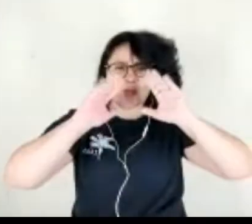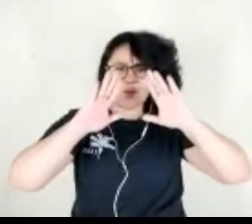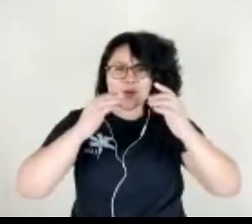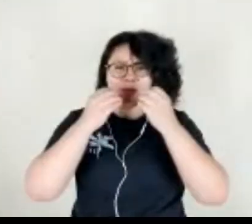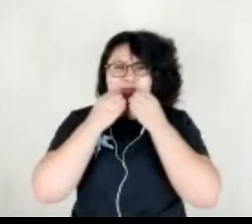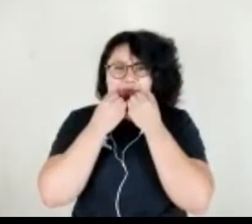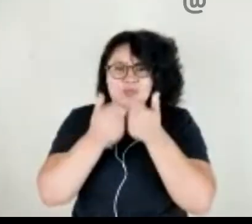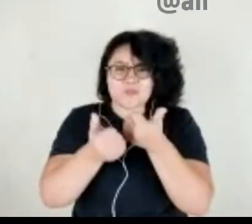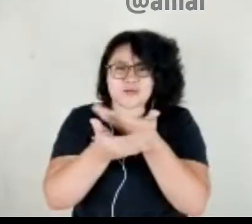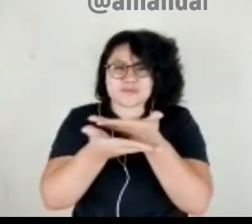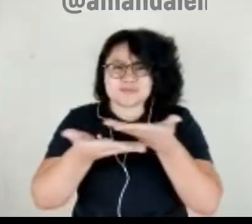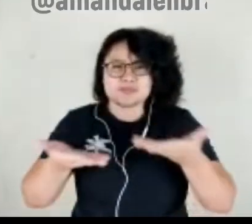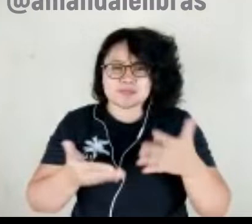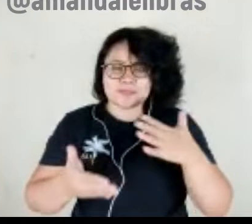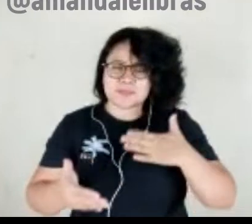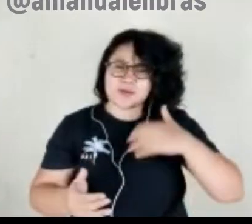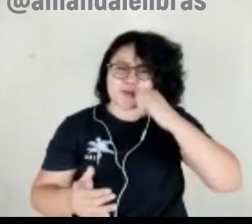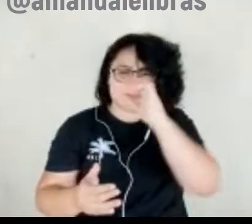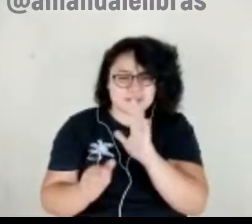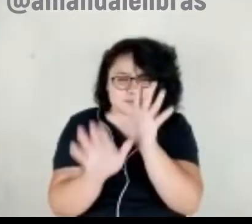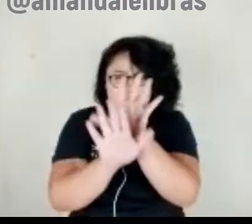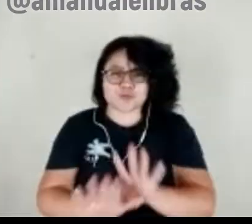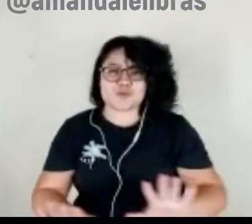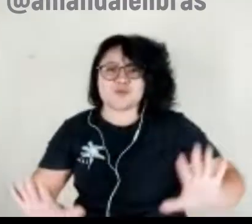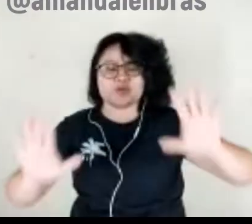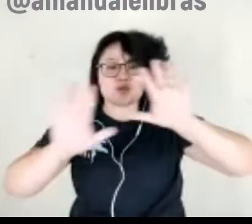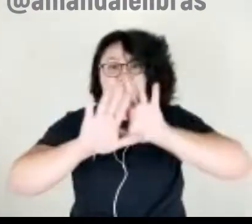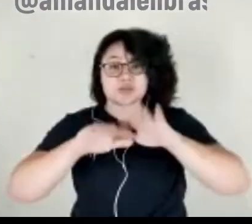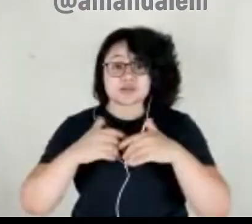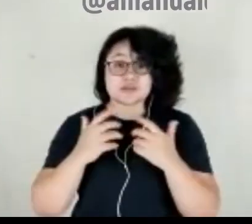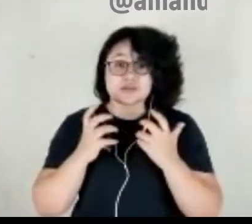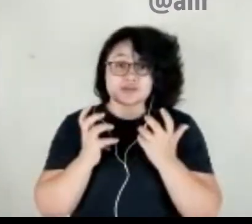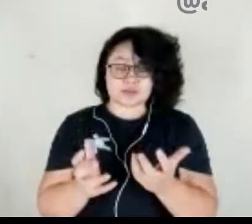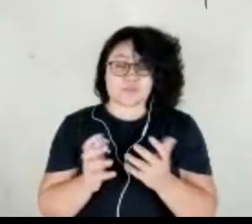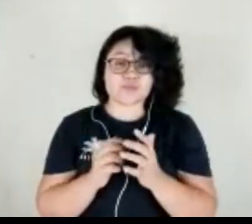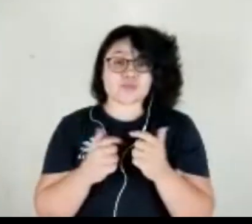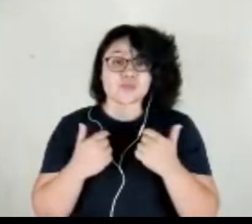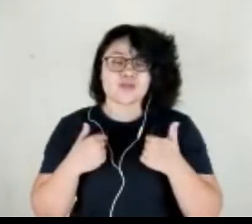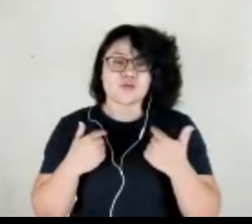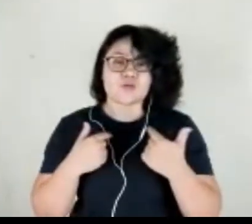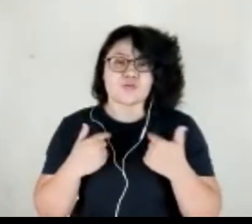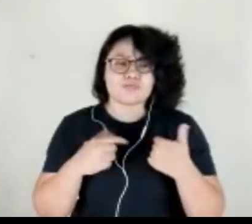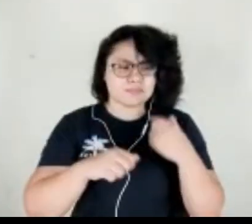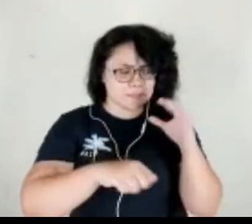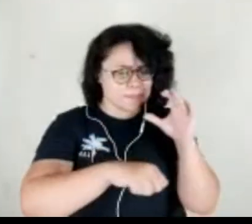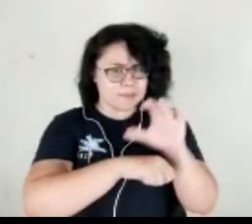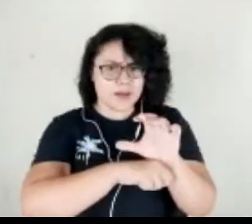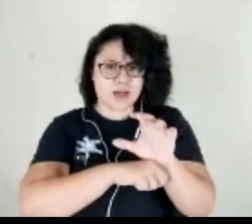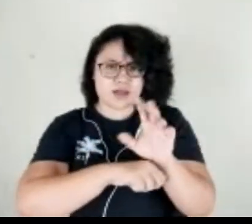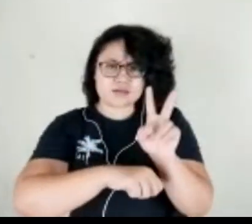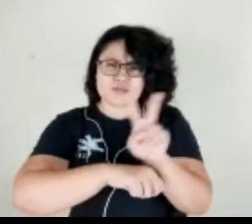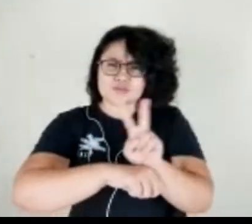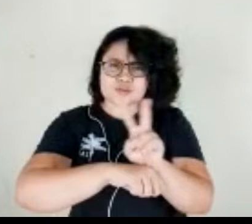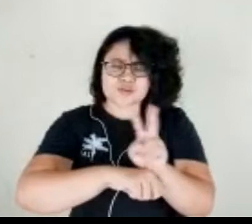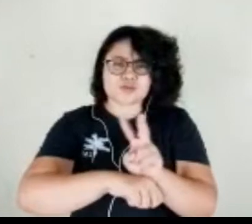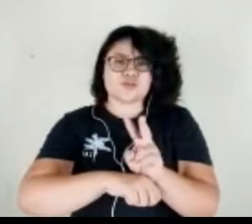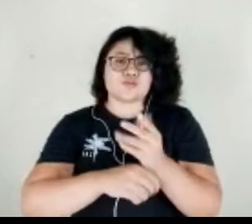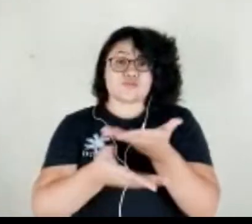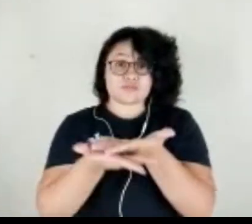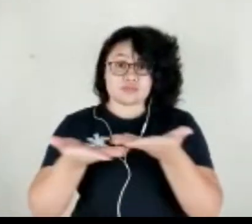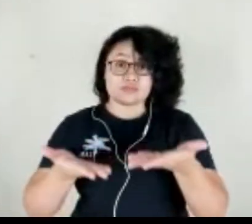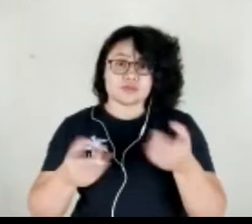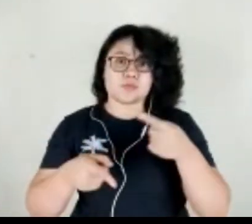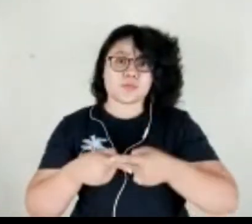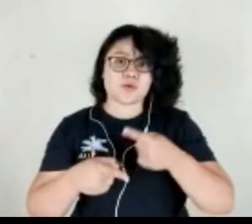Oi, subversivas e subversivos do meu Brasil. Gente, eu vim compartilhar esse vídeo com vocês